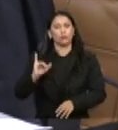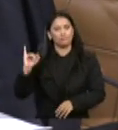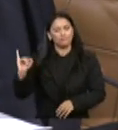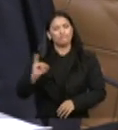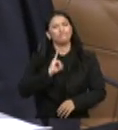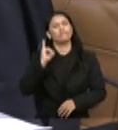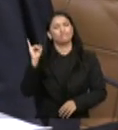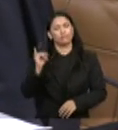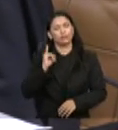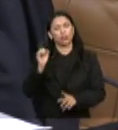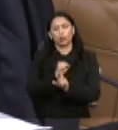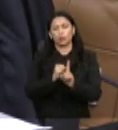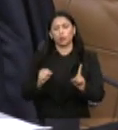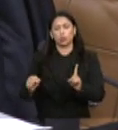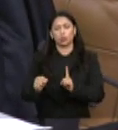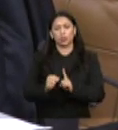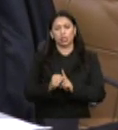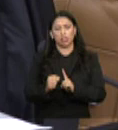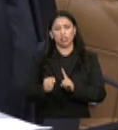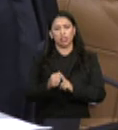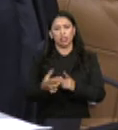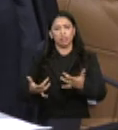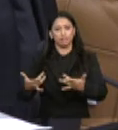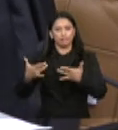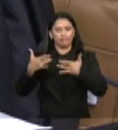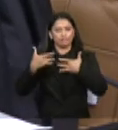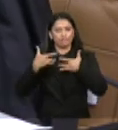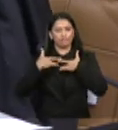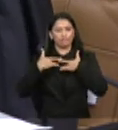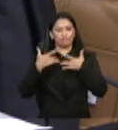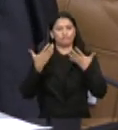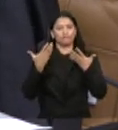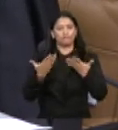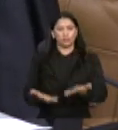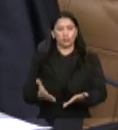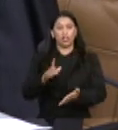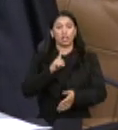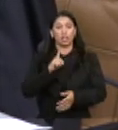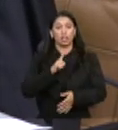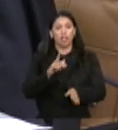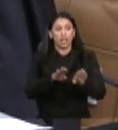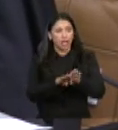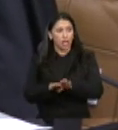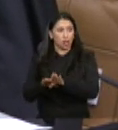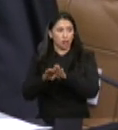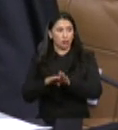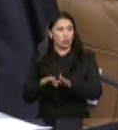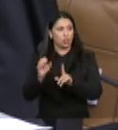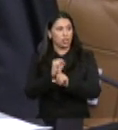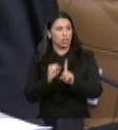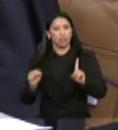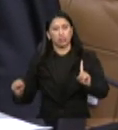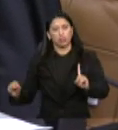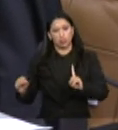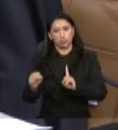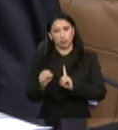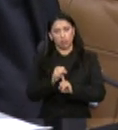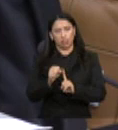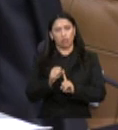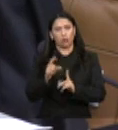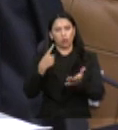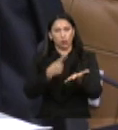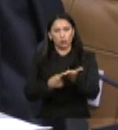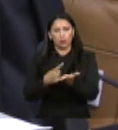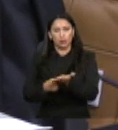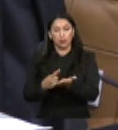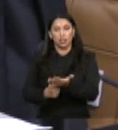de uma sociedade fraterna fundada na harmonia social e comprometida na ordem